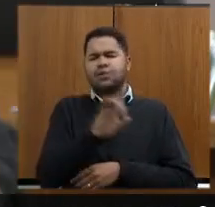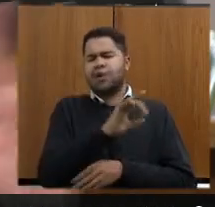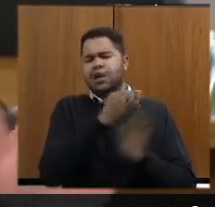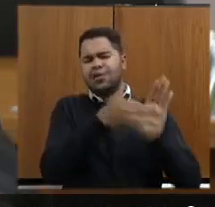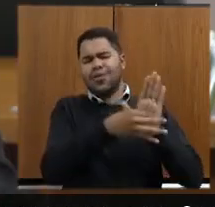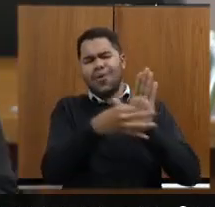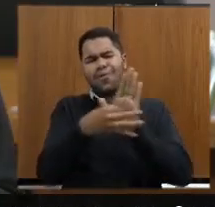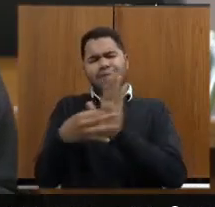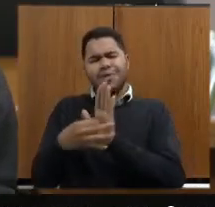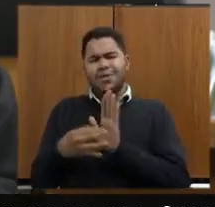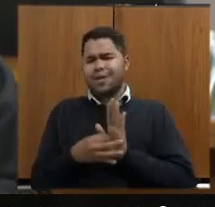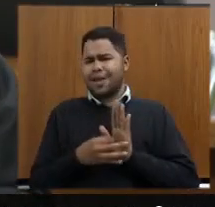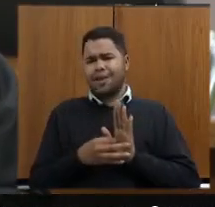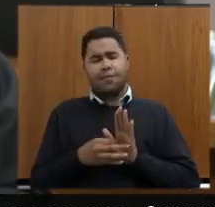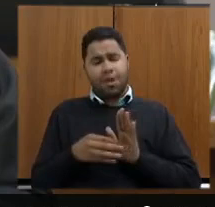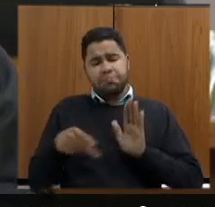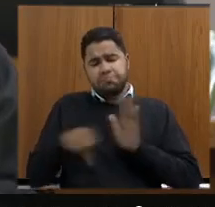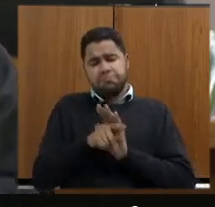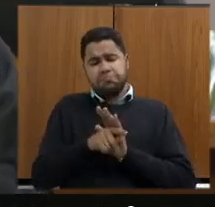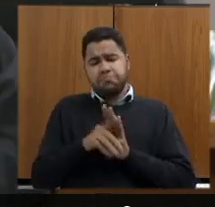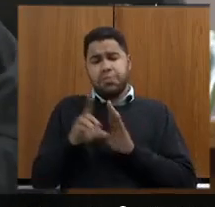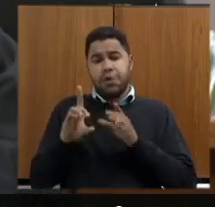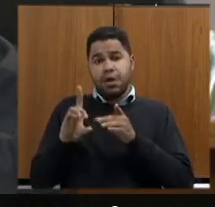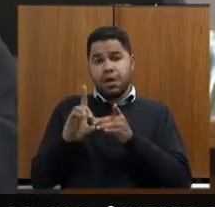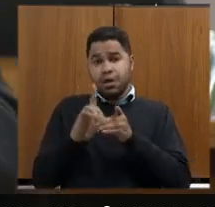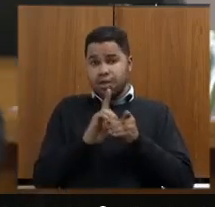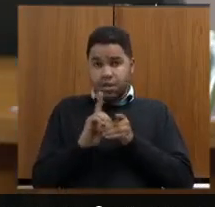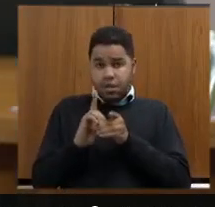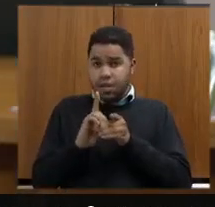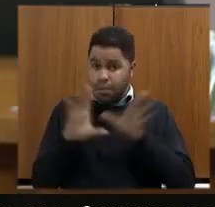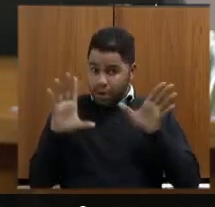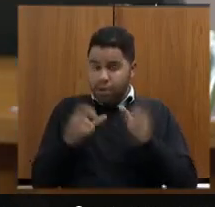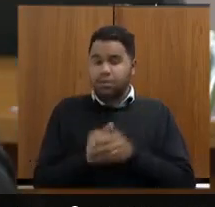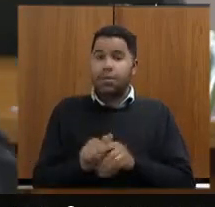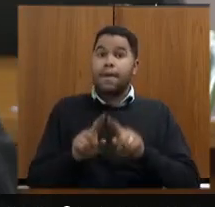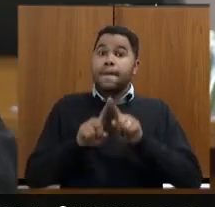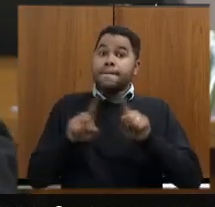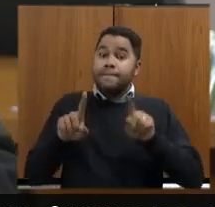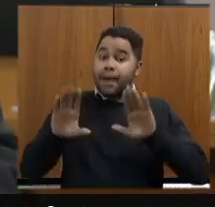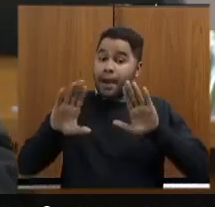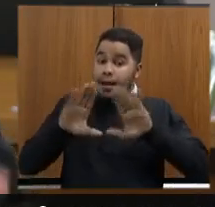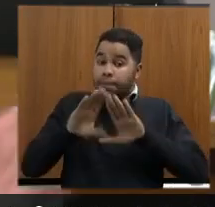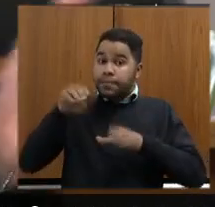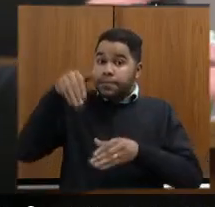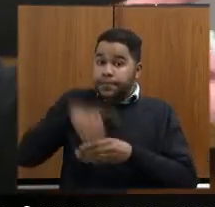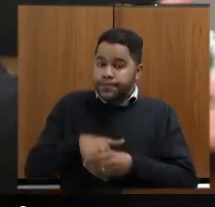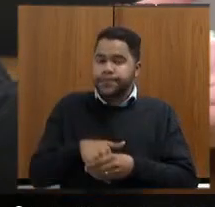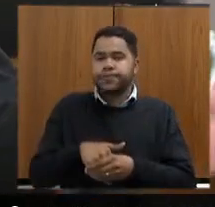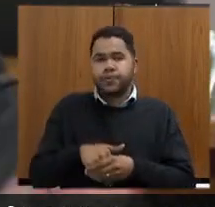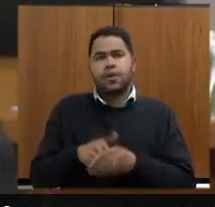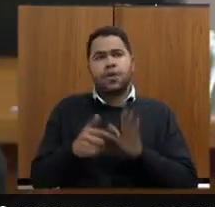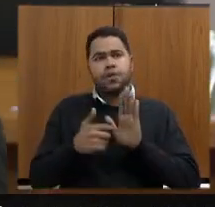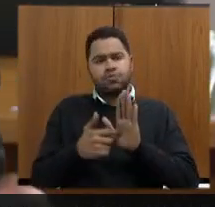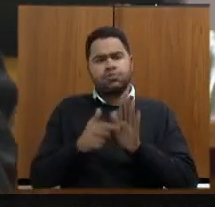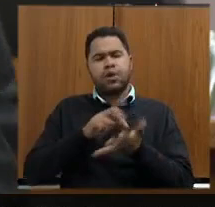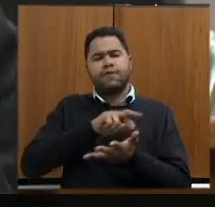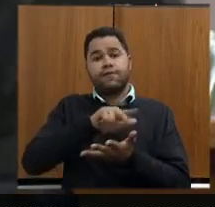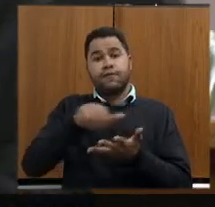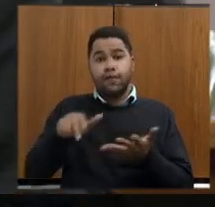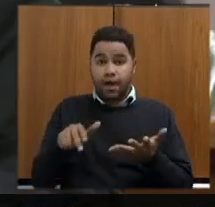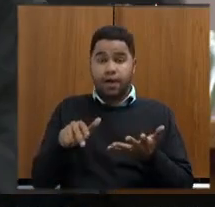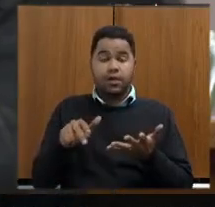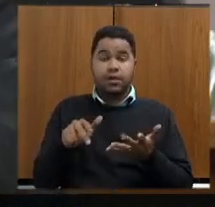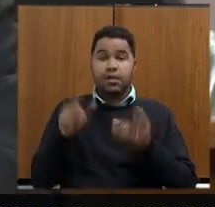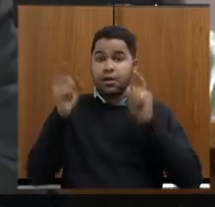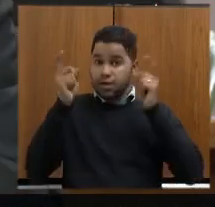opinião e isso faz parte da Democracia agora como é a assembleia que vota eu até coloquei várias reuniões é